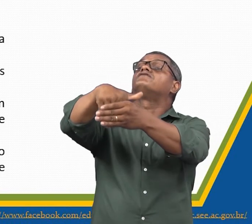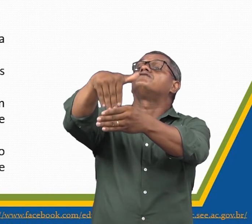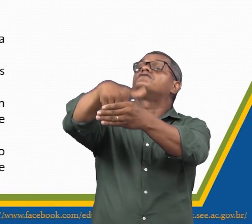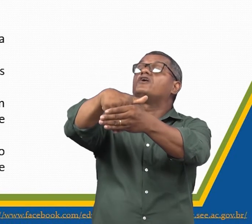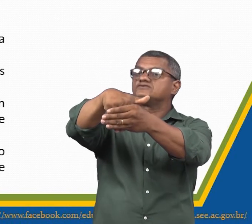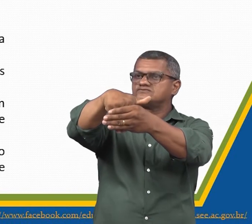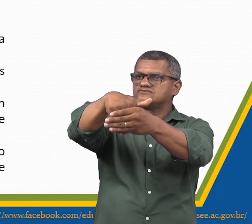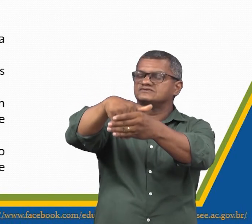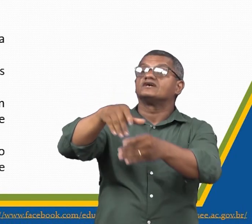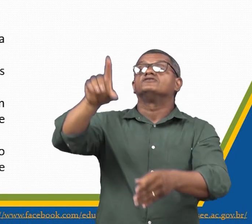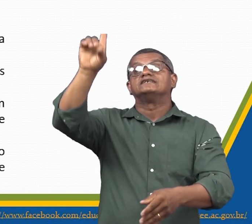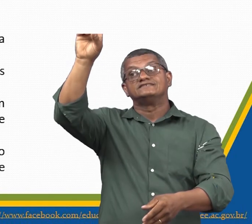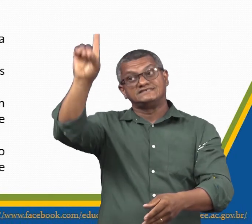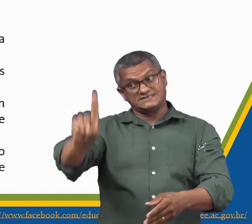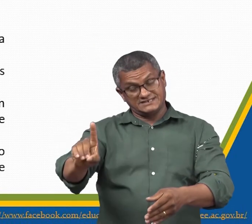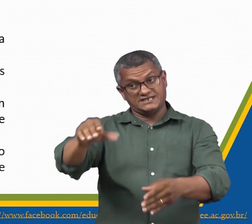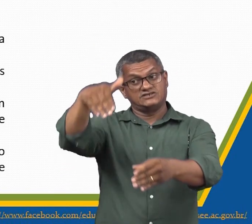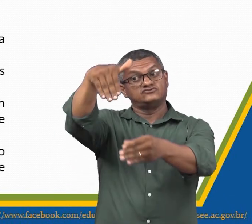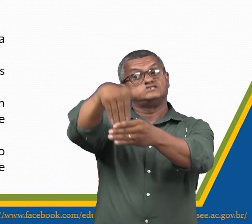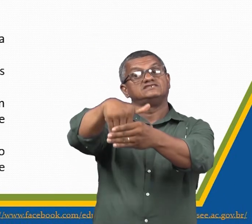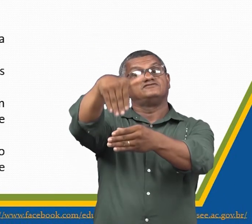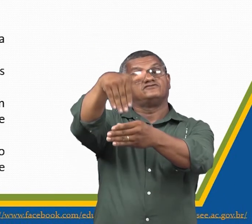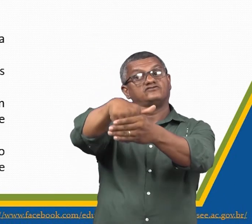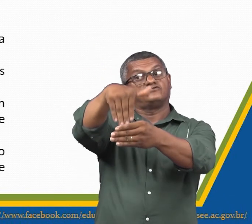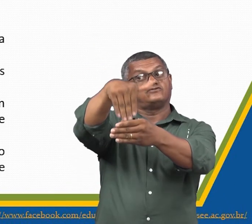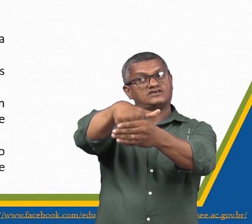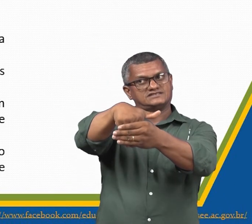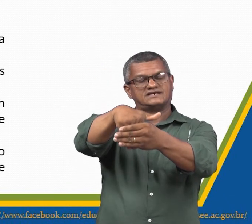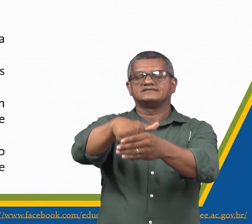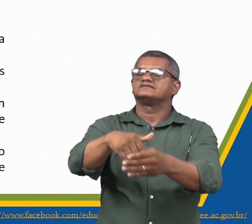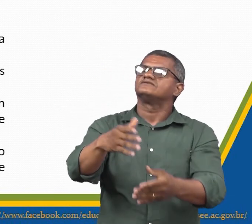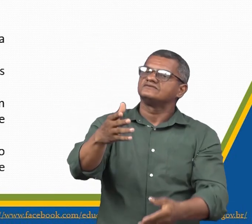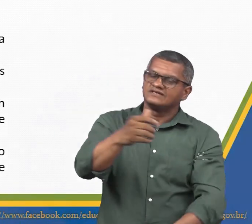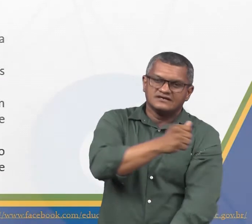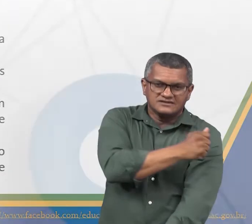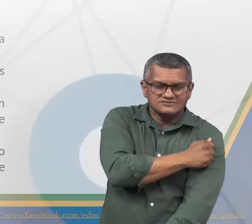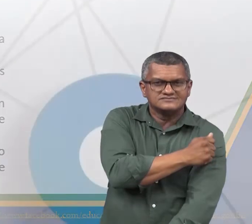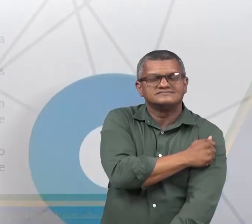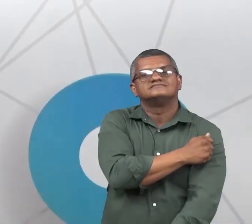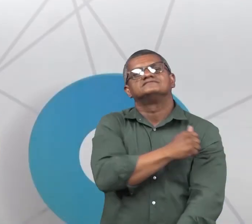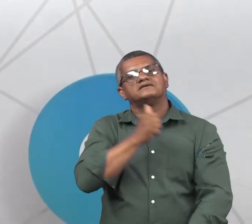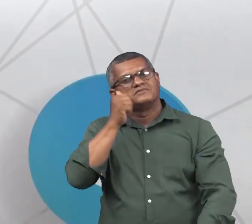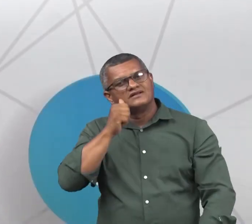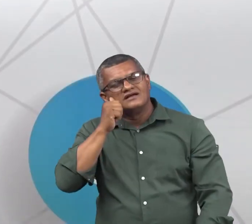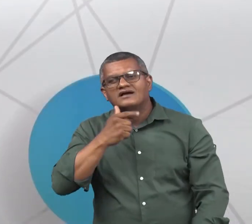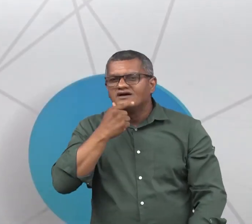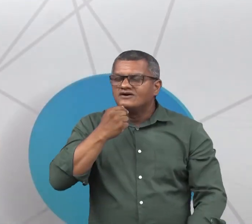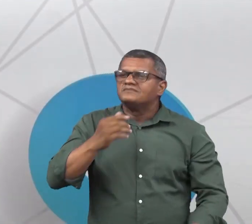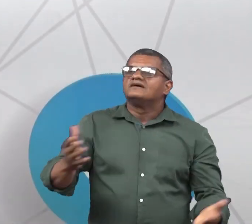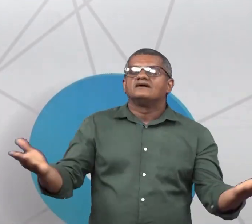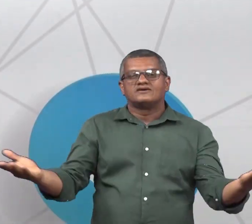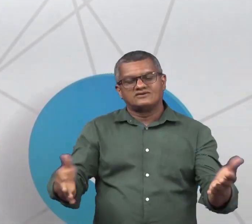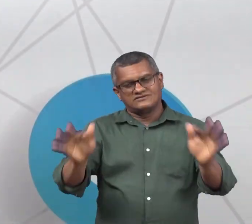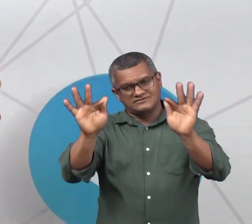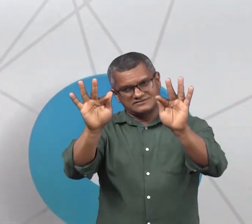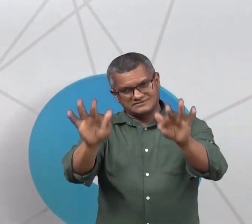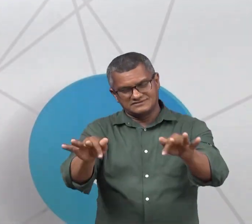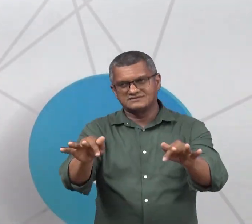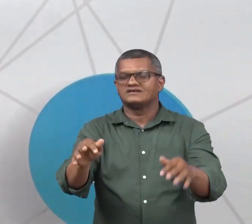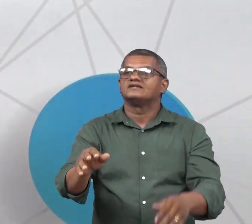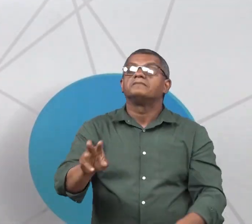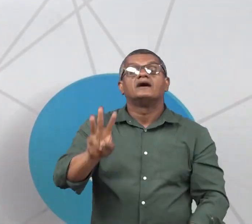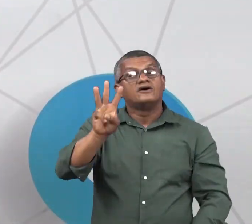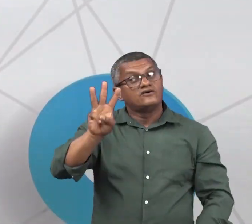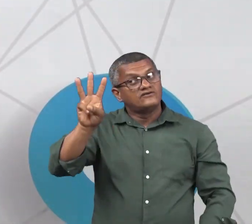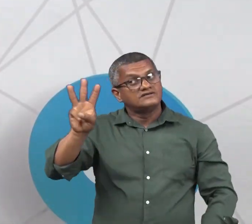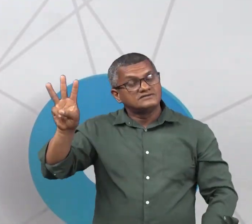voto. Historicamente, a mulher, ela lutou pelo direito de votar. Caro aluno, cara aluna, nesse momento eu estou encerrando a